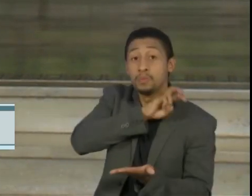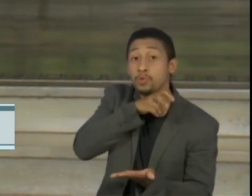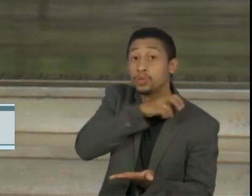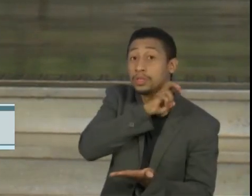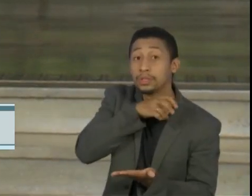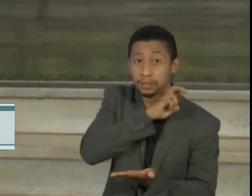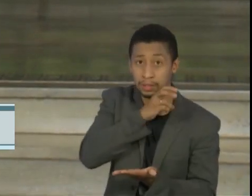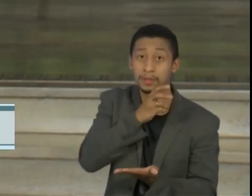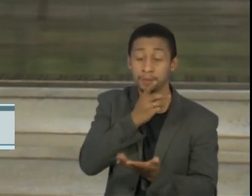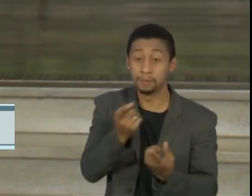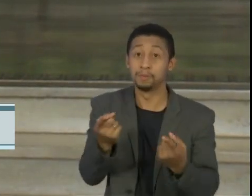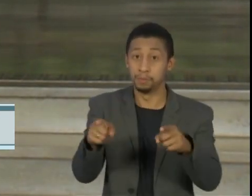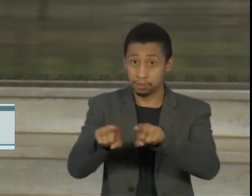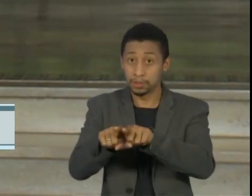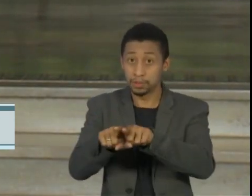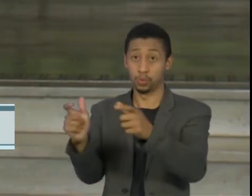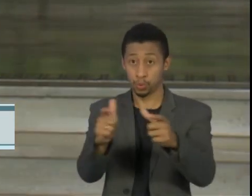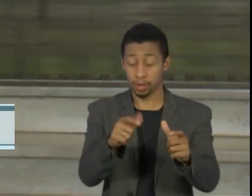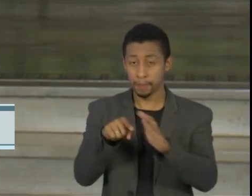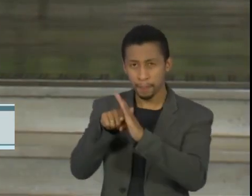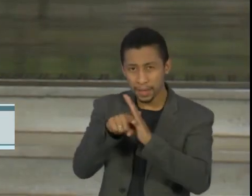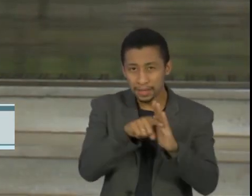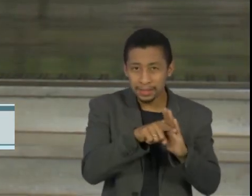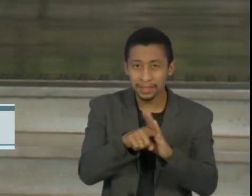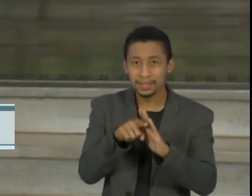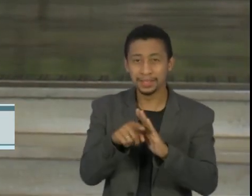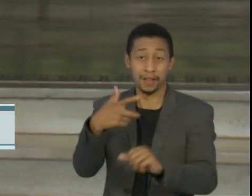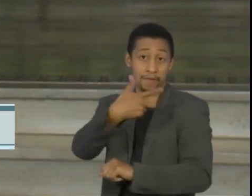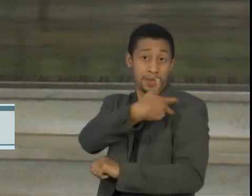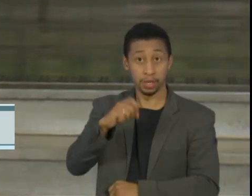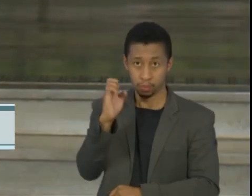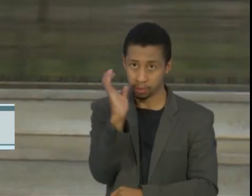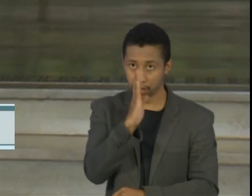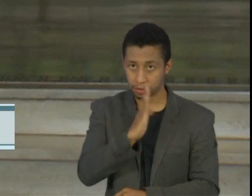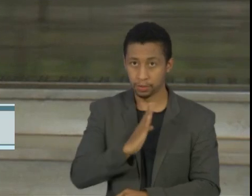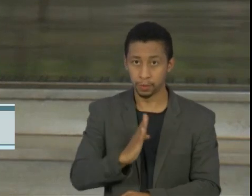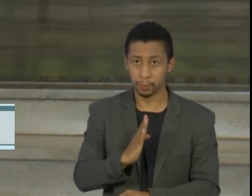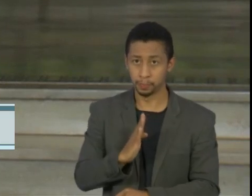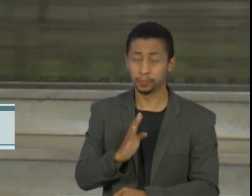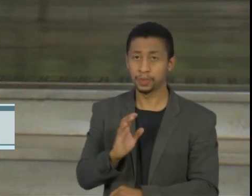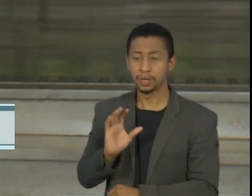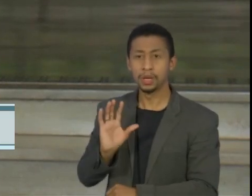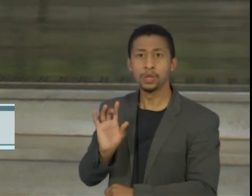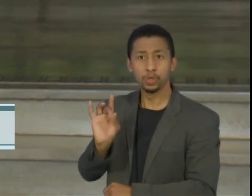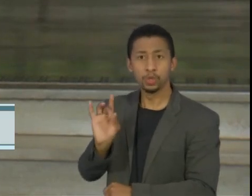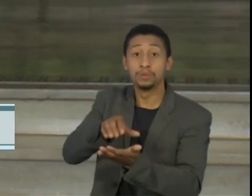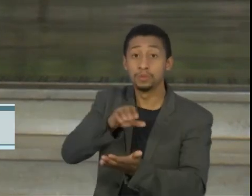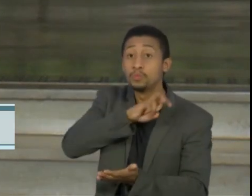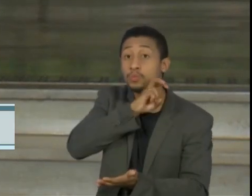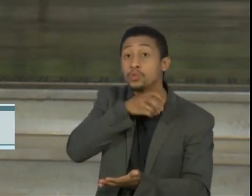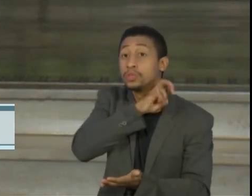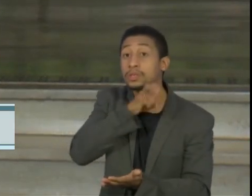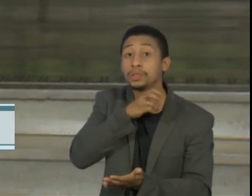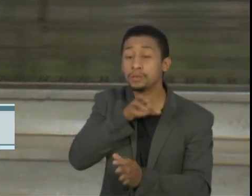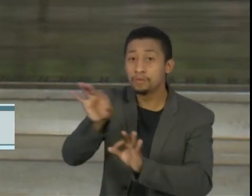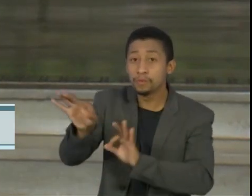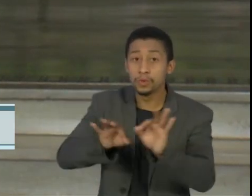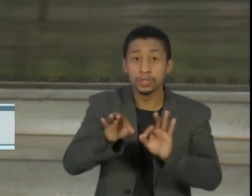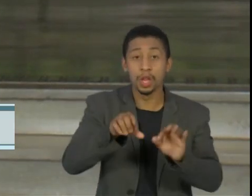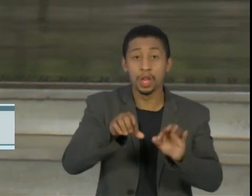respeito, 12 centros de pesquisa aqui no Brasil, em São Paulo. Os testes com 9